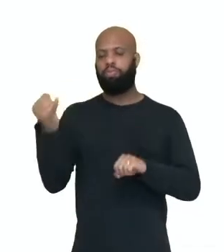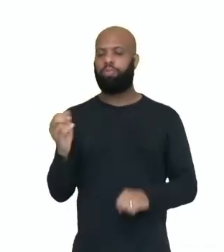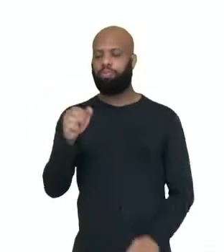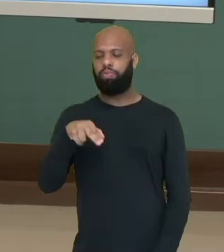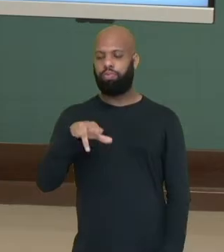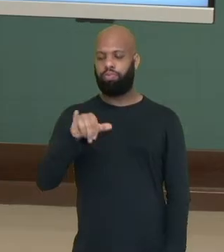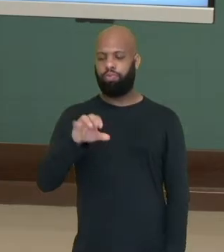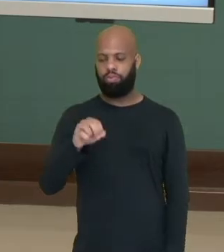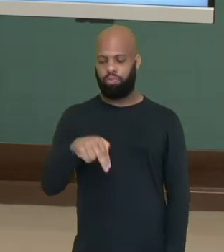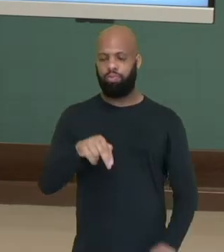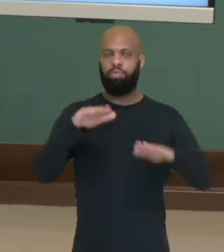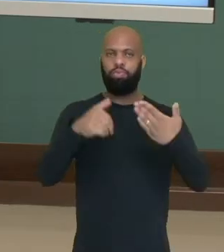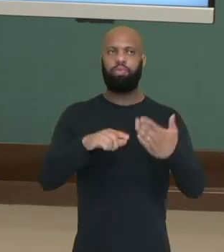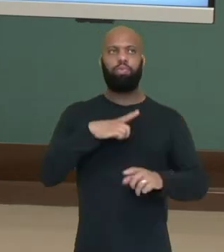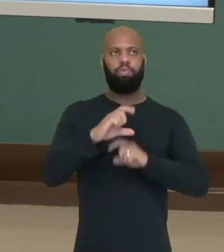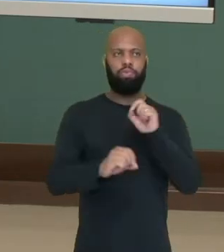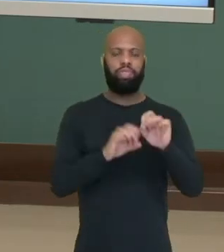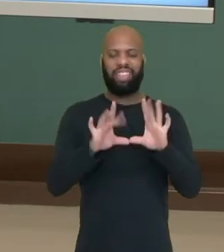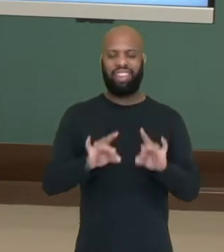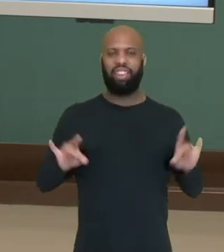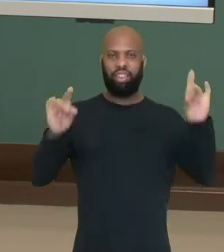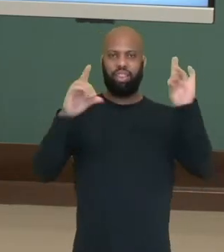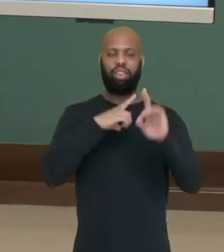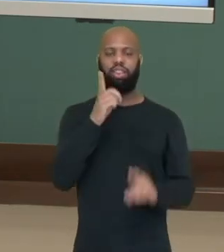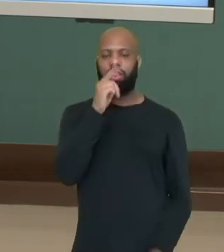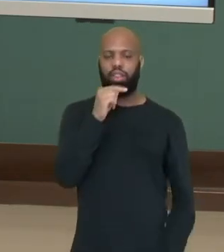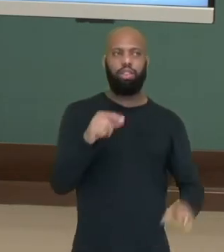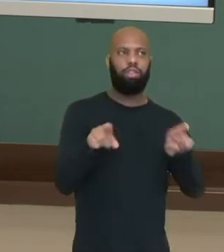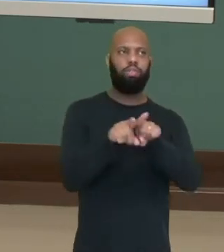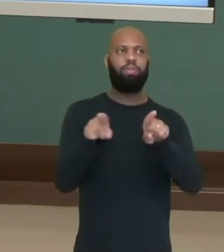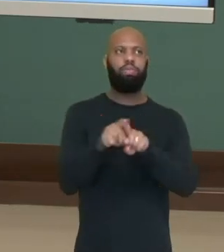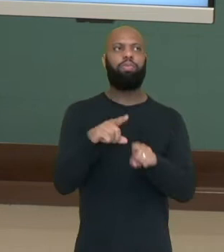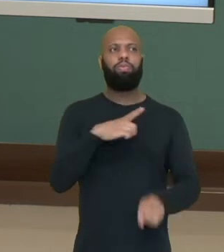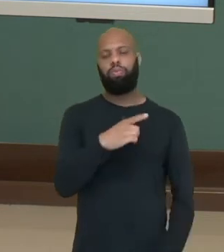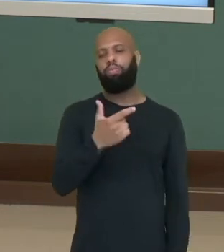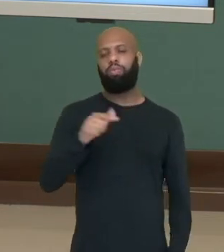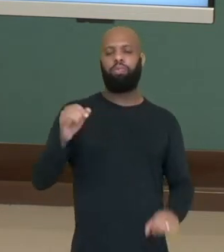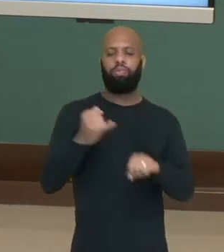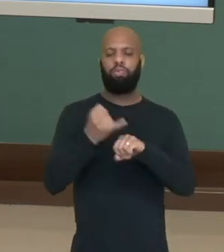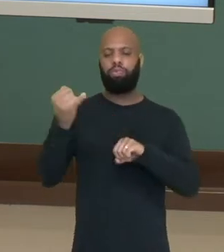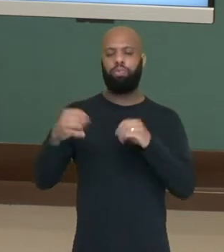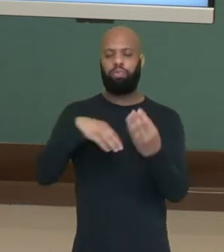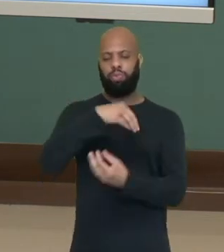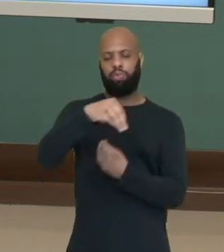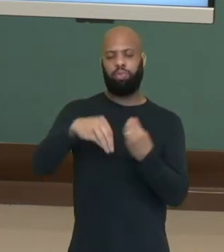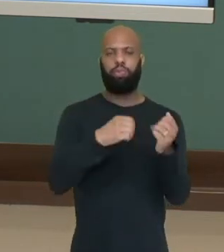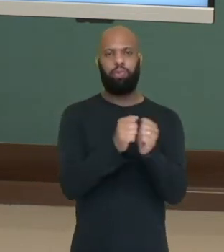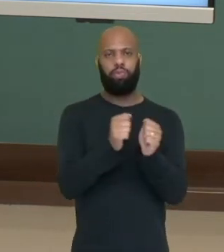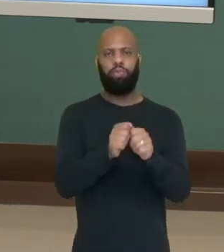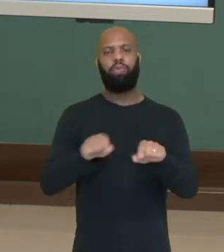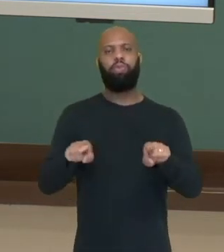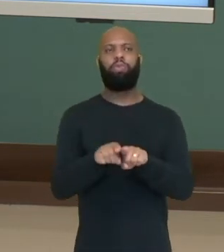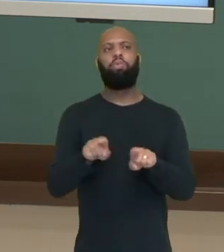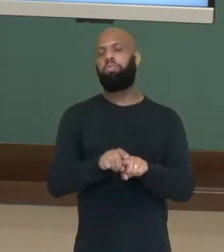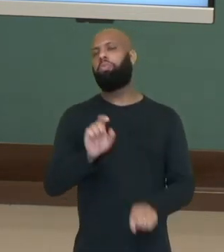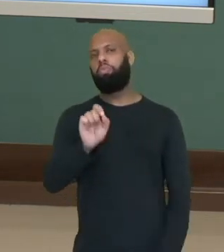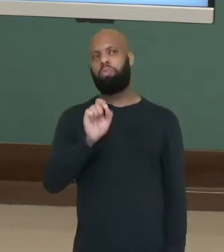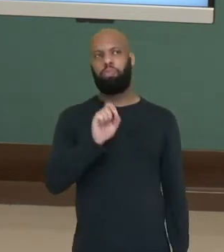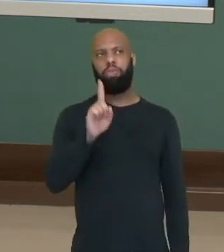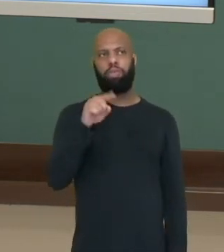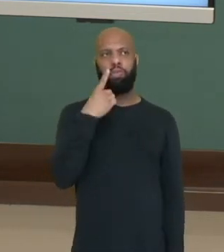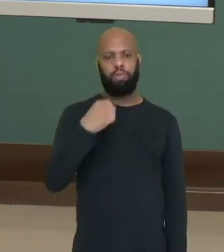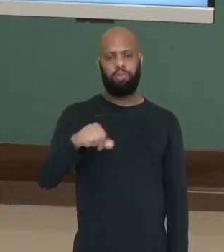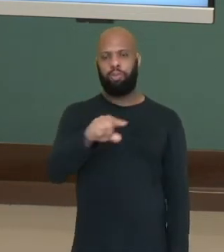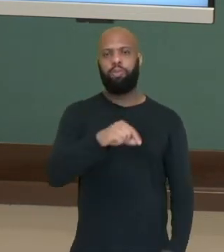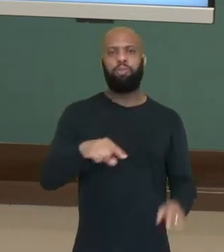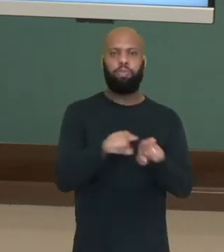Então, na eletrólise aquosa, eu tenho a presença de água e um composto iônico dissolvido nessa água. E os compostos são sal